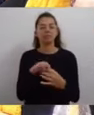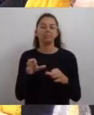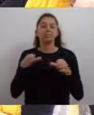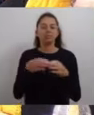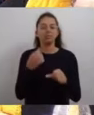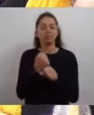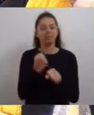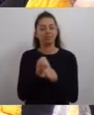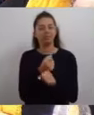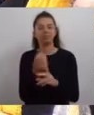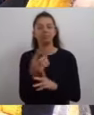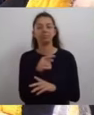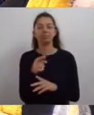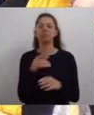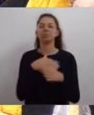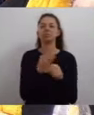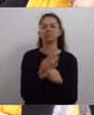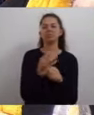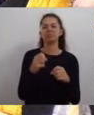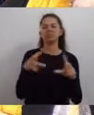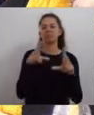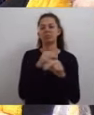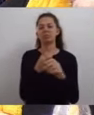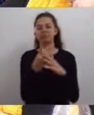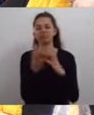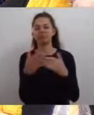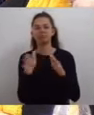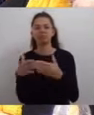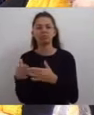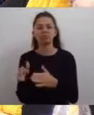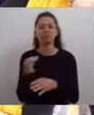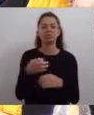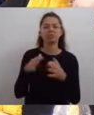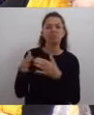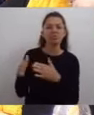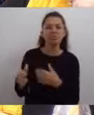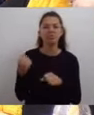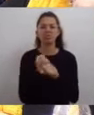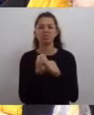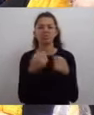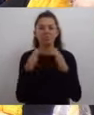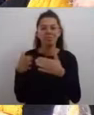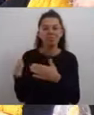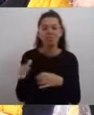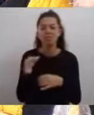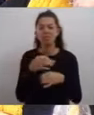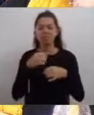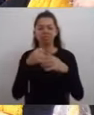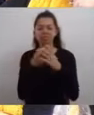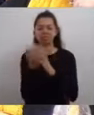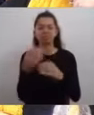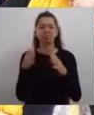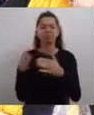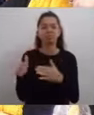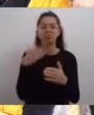tantos novos departamentos, divisões, unidades e também núcleos, secções, serviços, não potenciará uma maior economia,